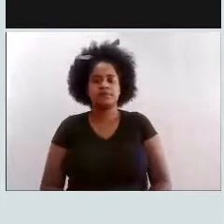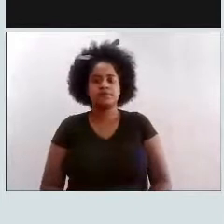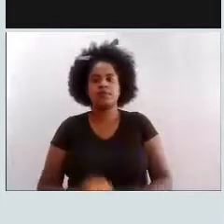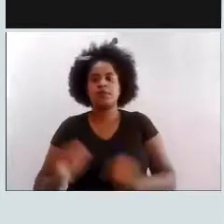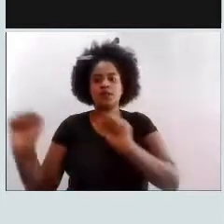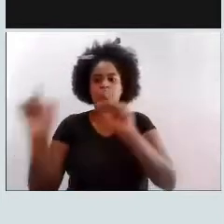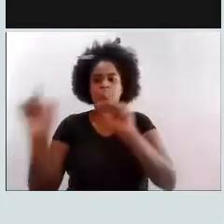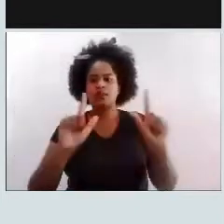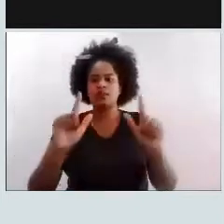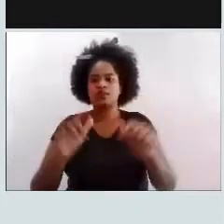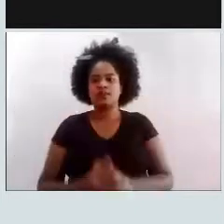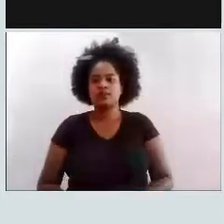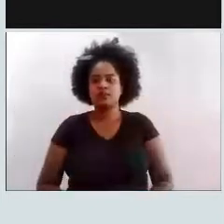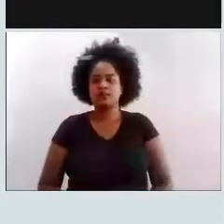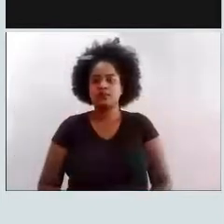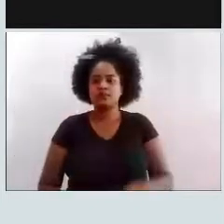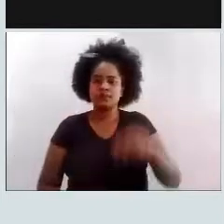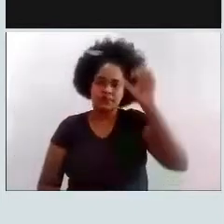Bom,